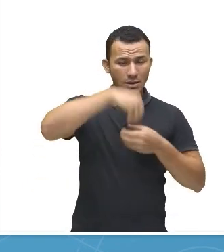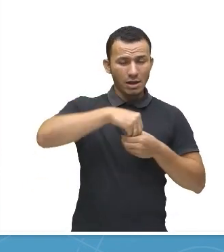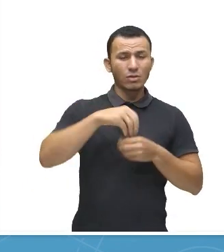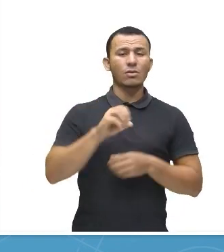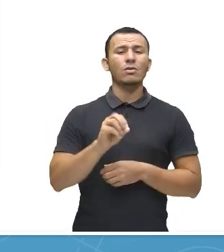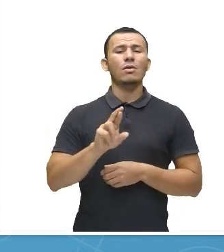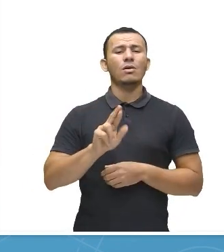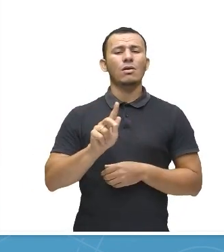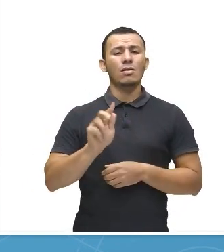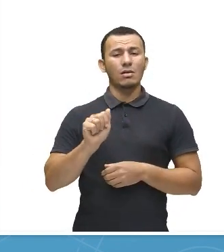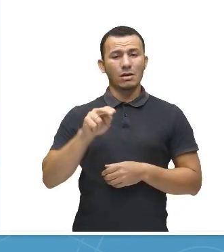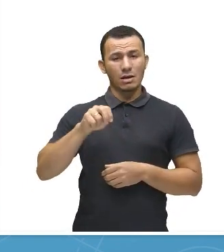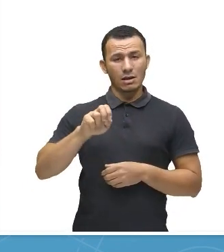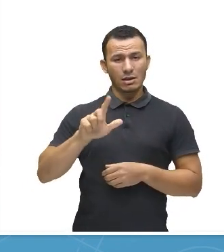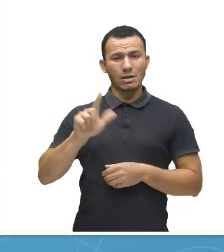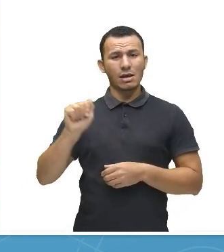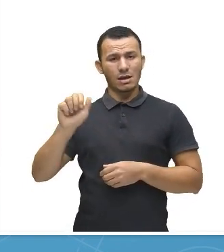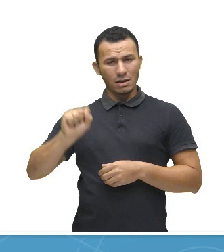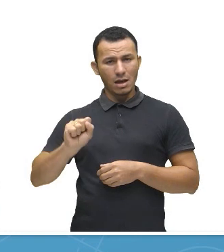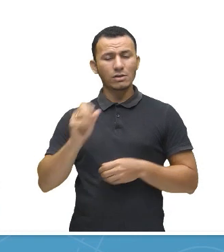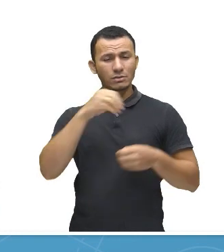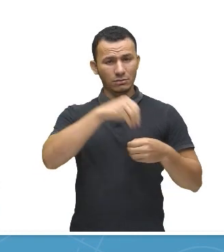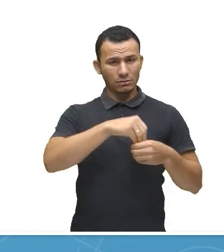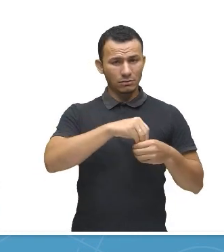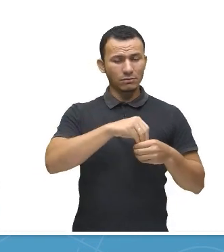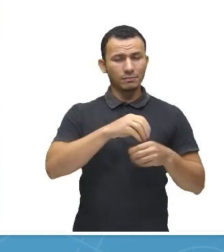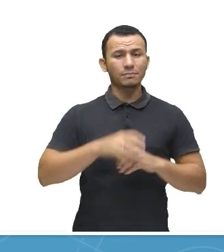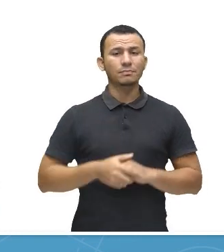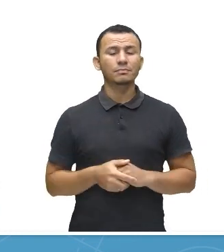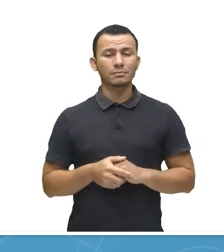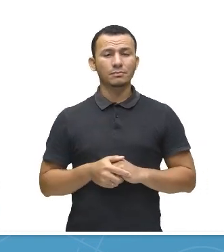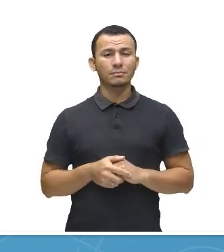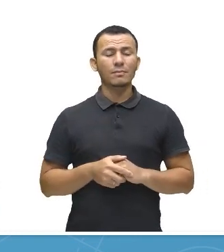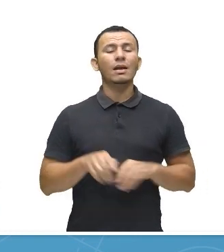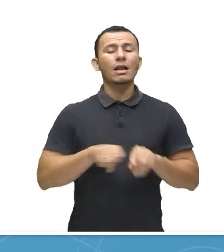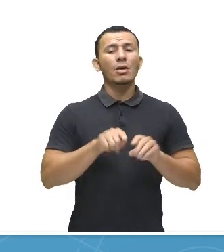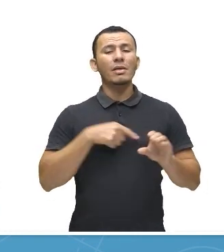organelas nelas, submersas nela, e